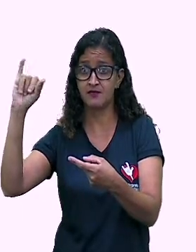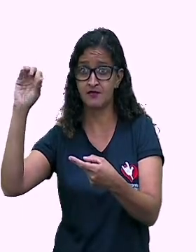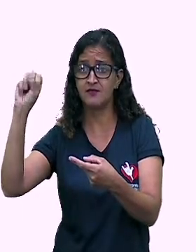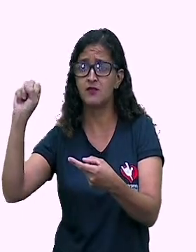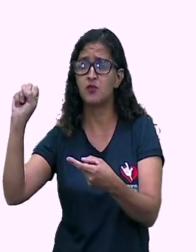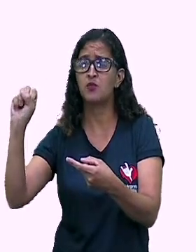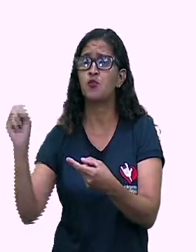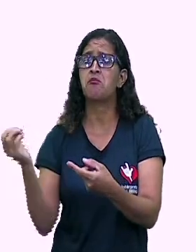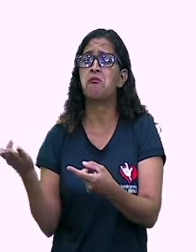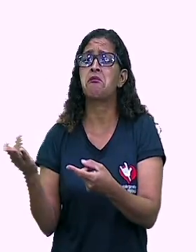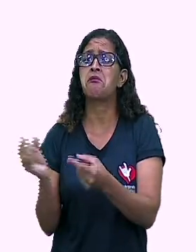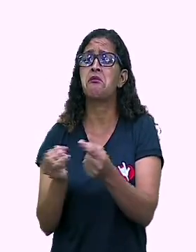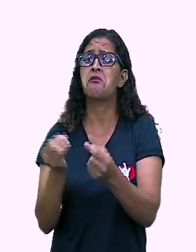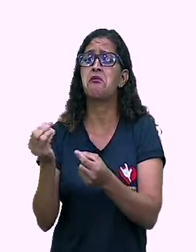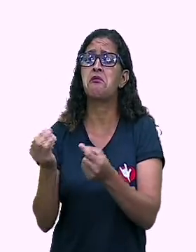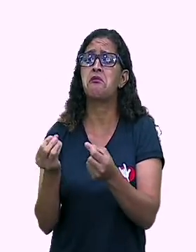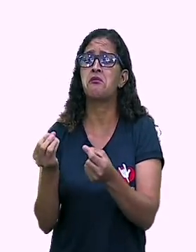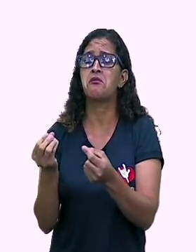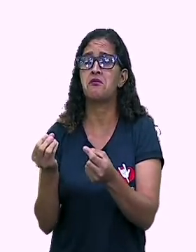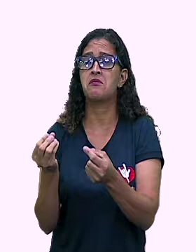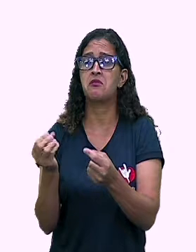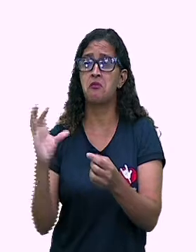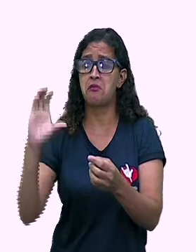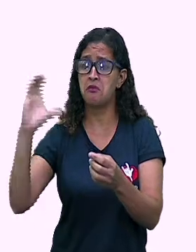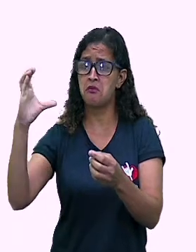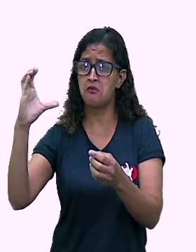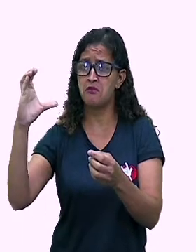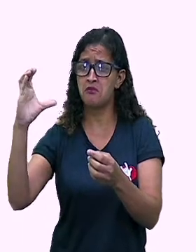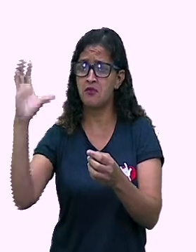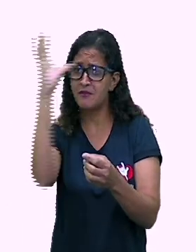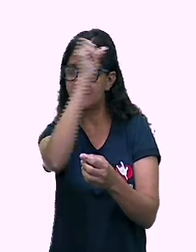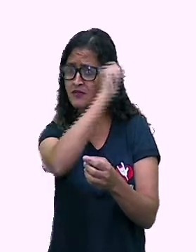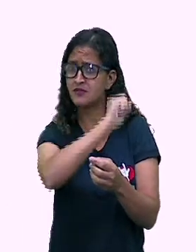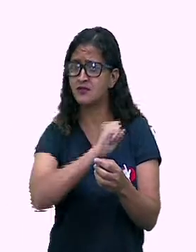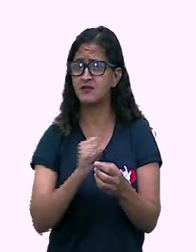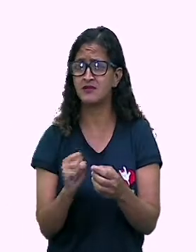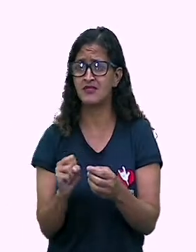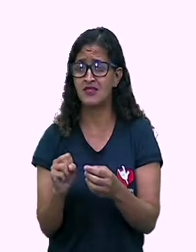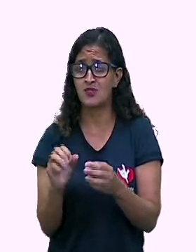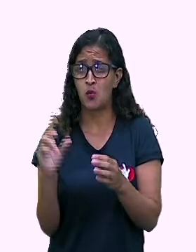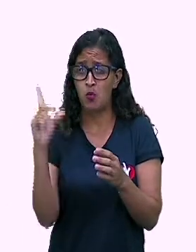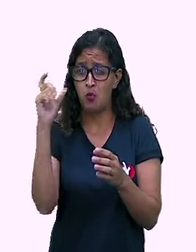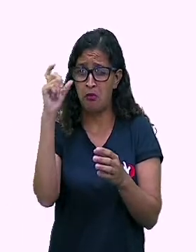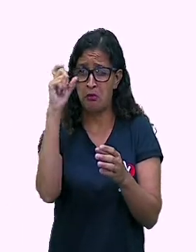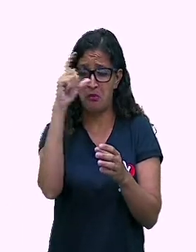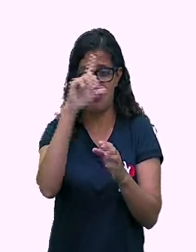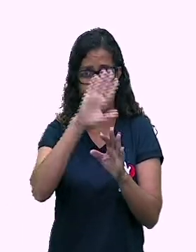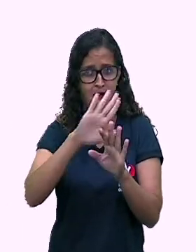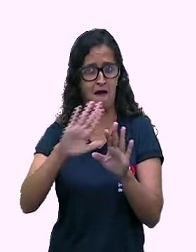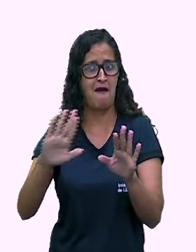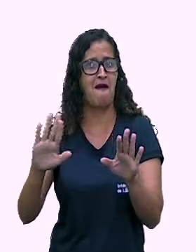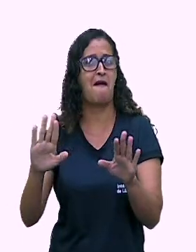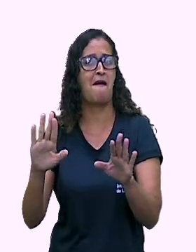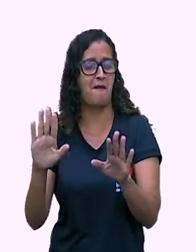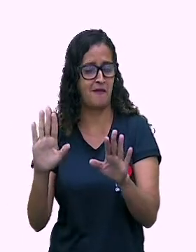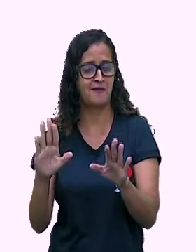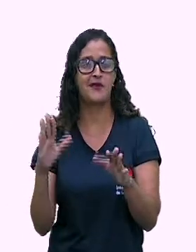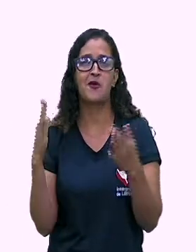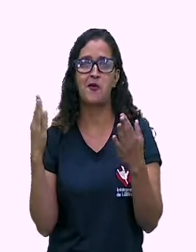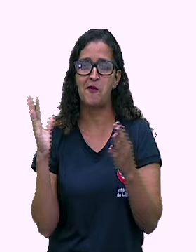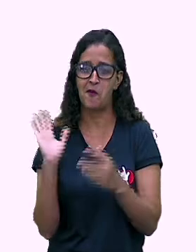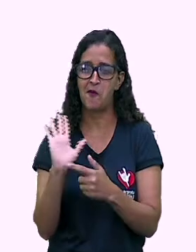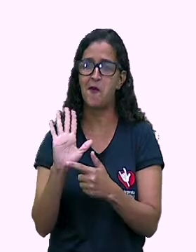como podemos aprender a ciência de uma matéria descomplicada. Ajudando a